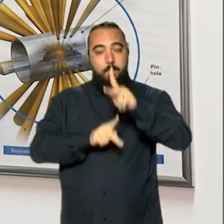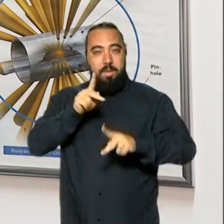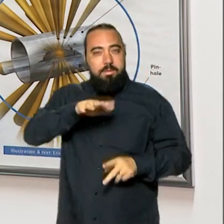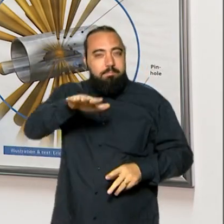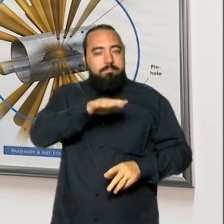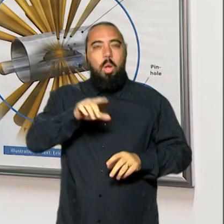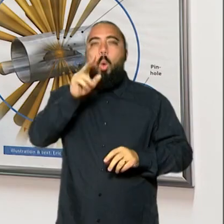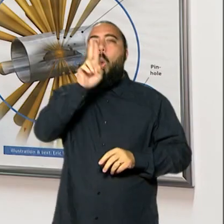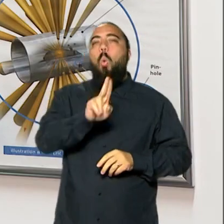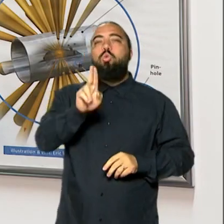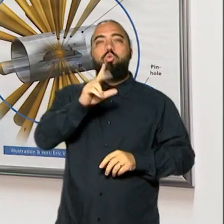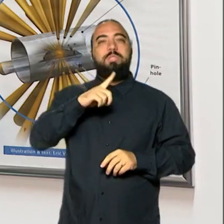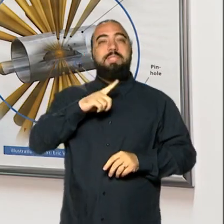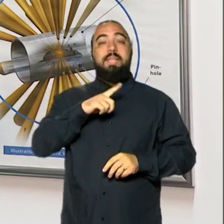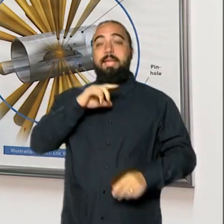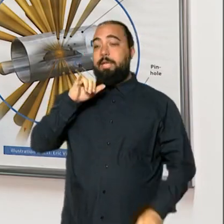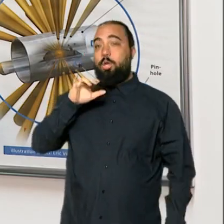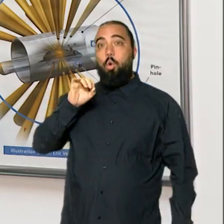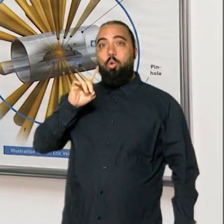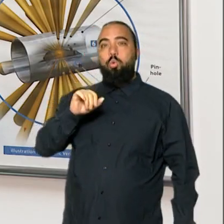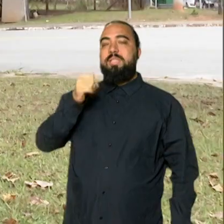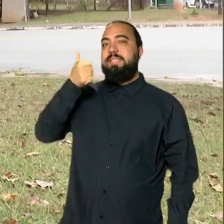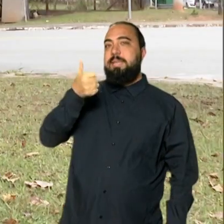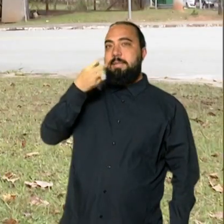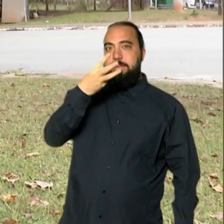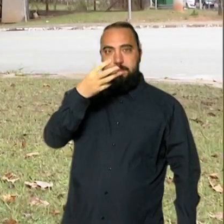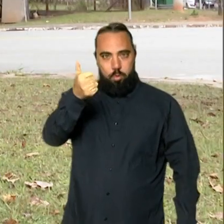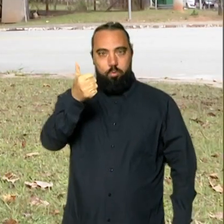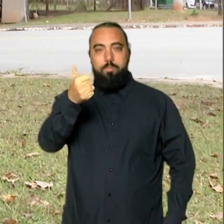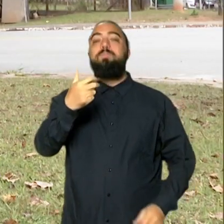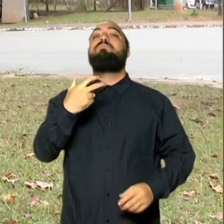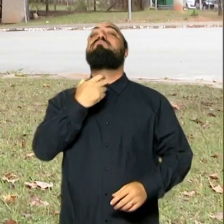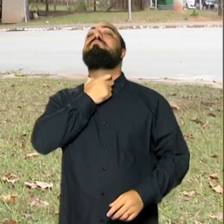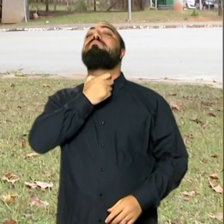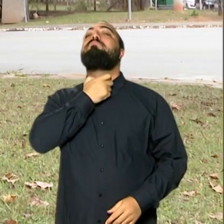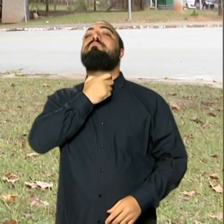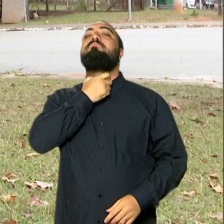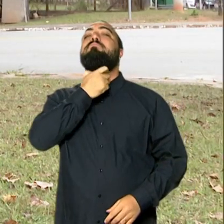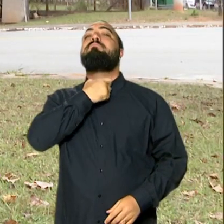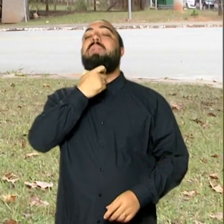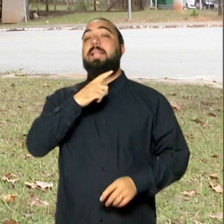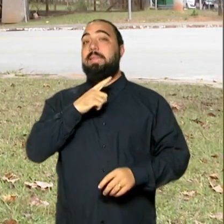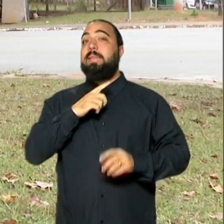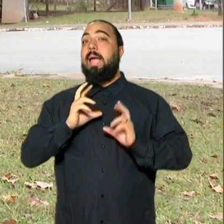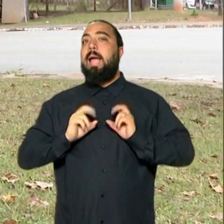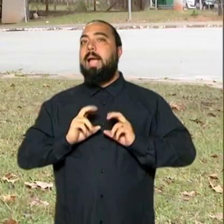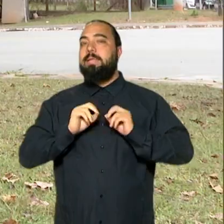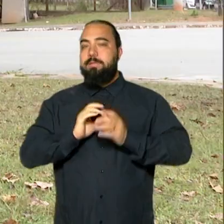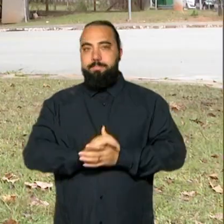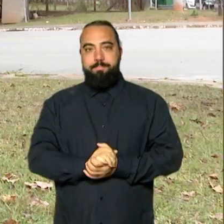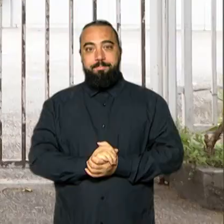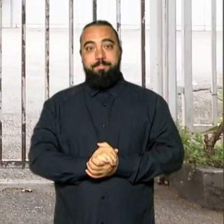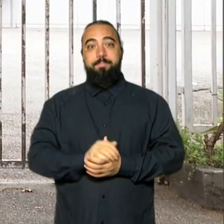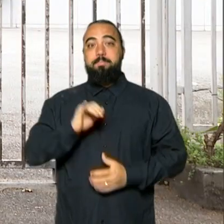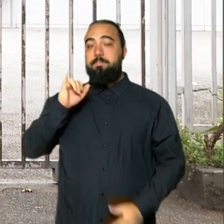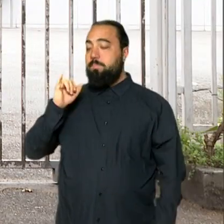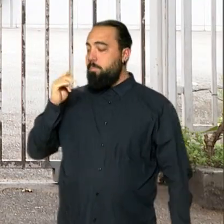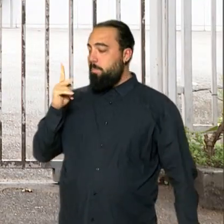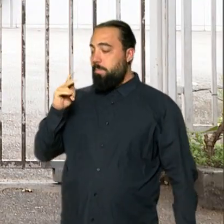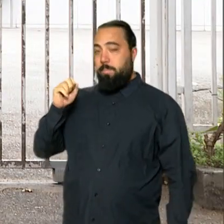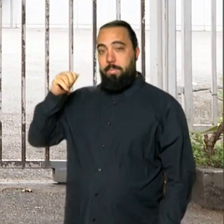iodo 131 para o tratamento de câncer de tireoide. O IPEM, Instituto de Pesquisas Energéticas e Nucleares,